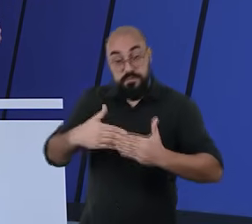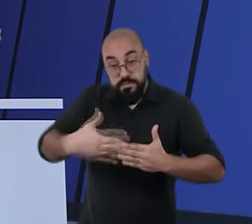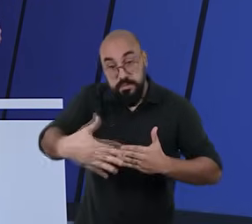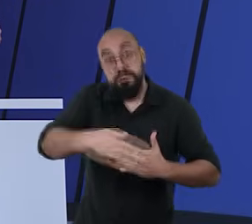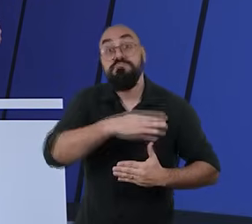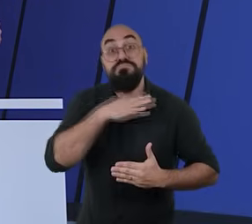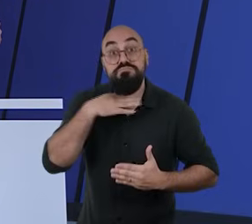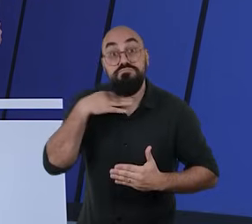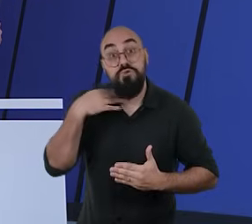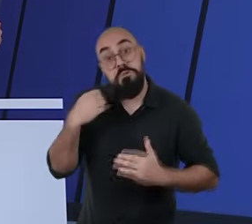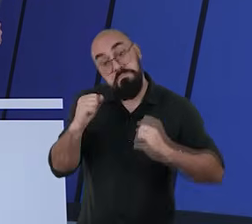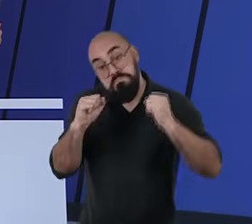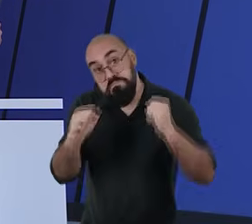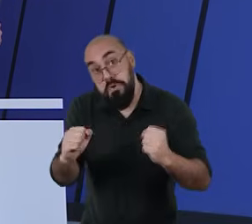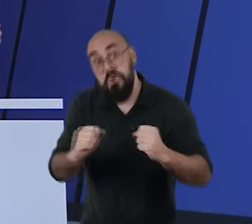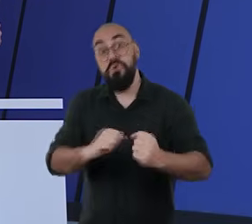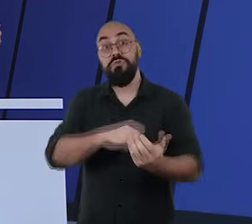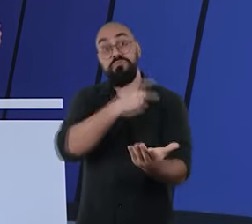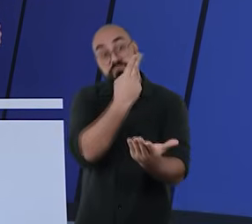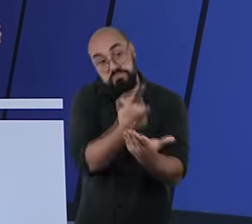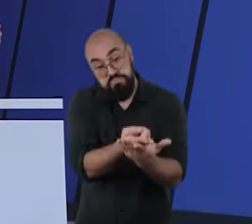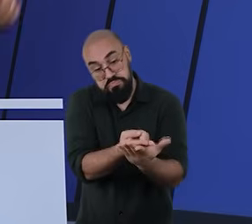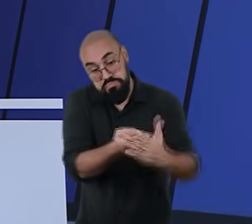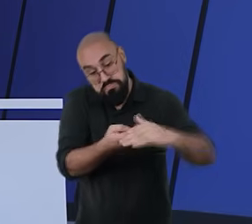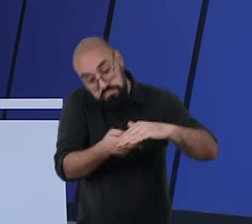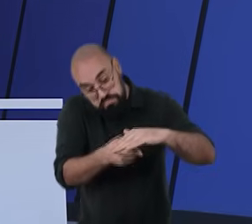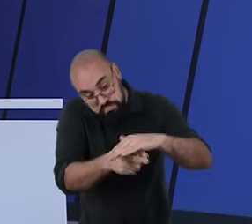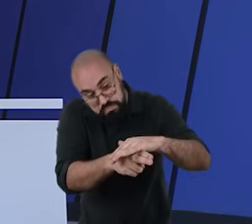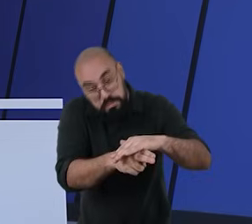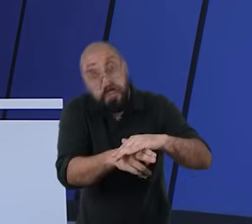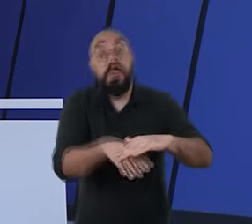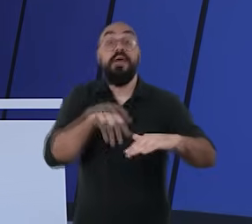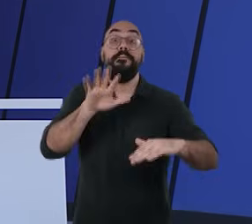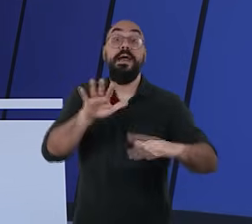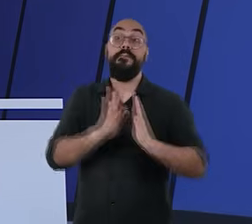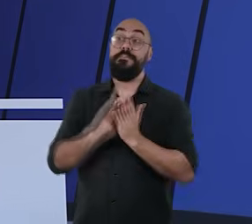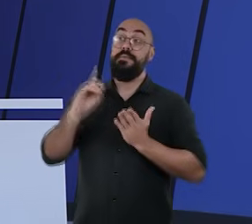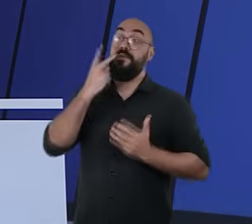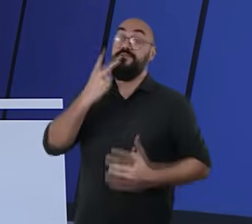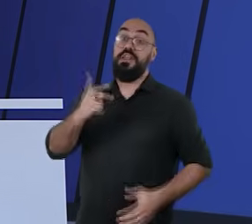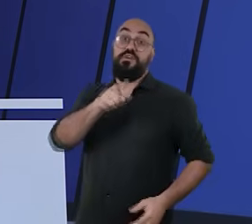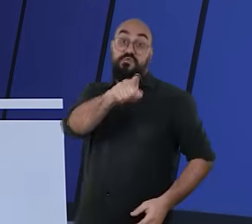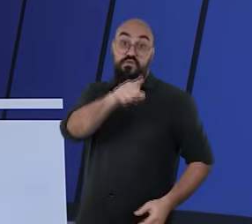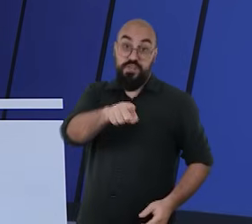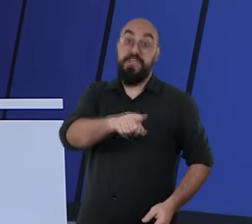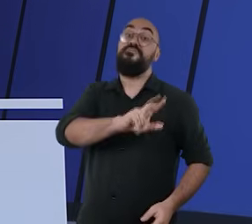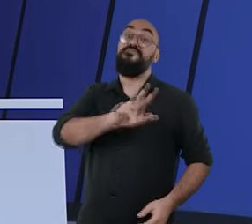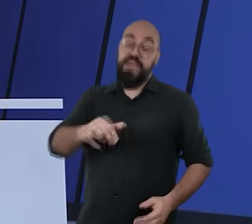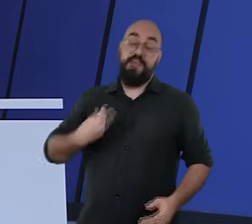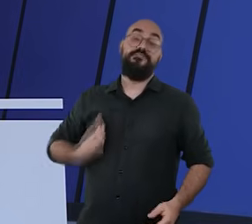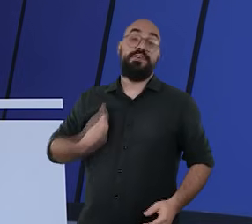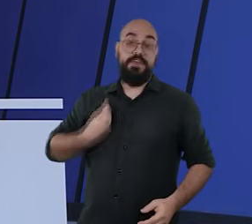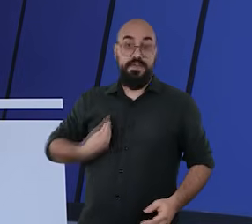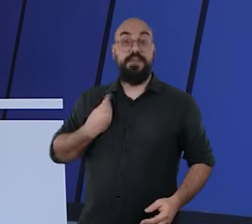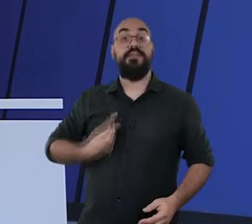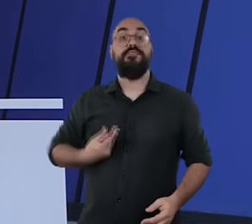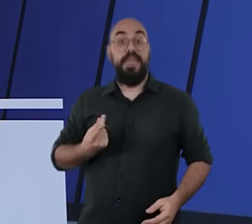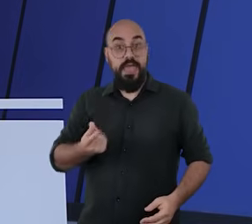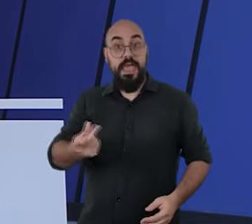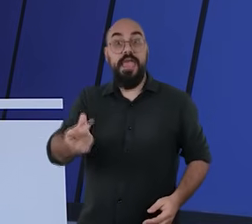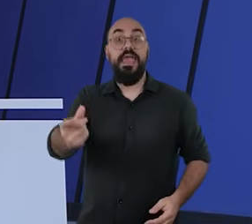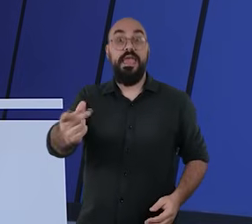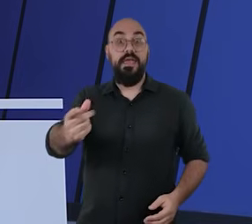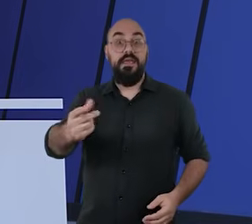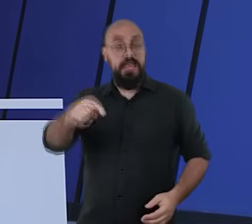Bíblia é que você ainda assim vai viver. E não vai viver essa vida que nós temos hoje aqui, cheia de problemas, de dor, de cemitério,